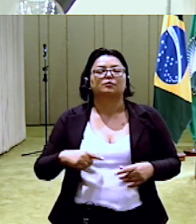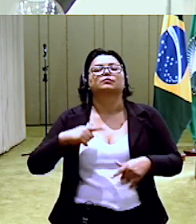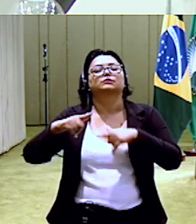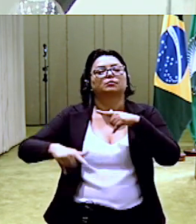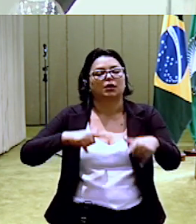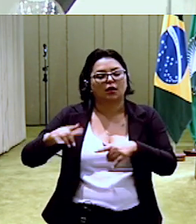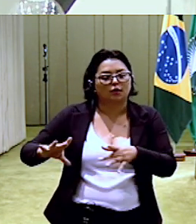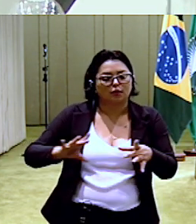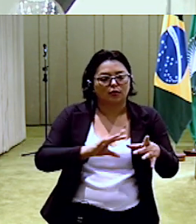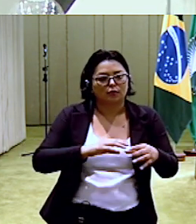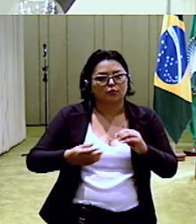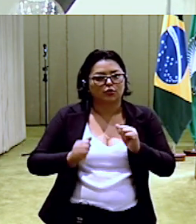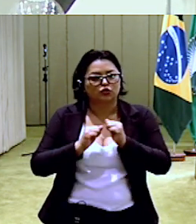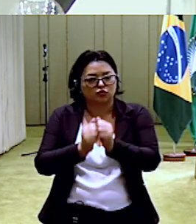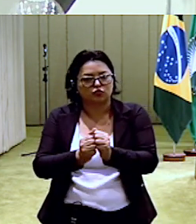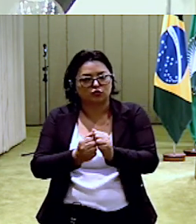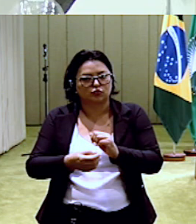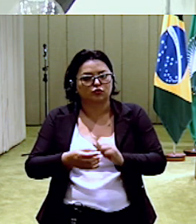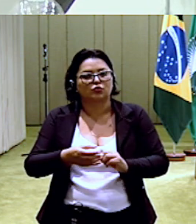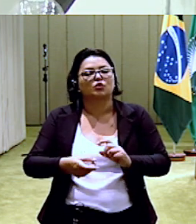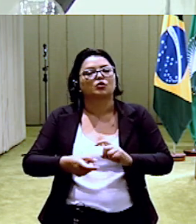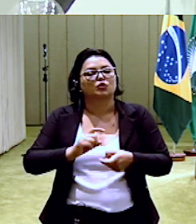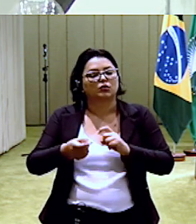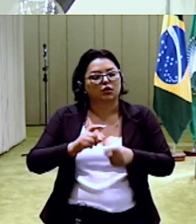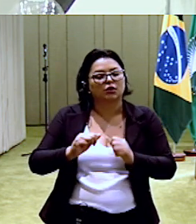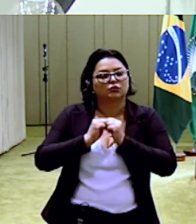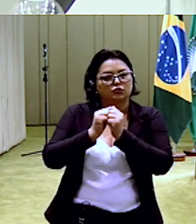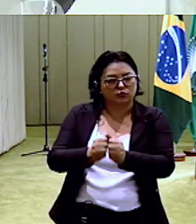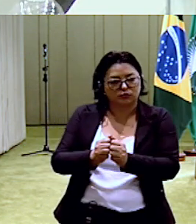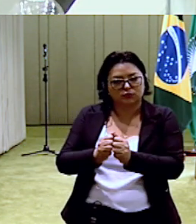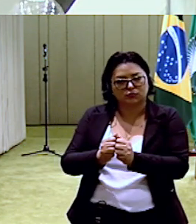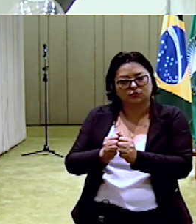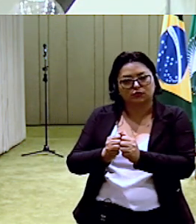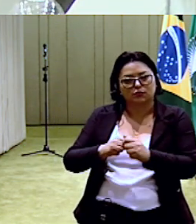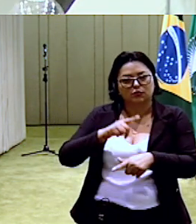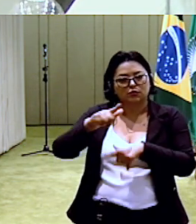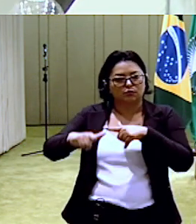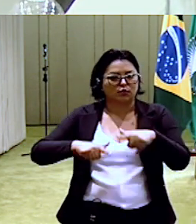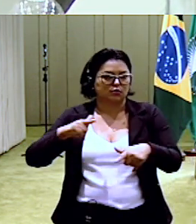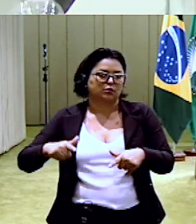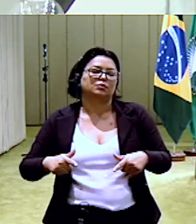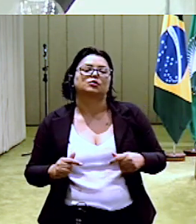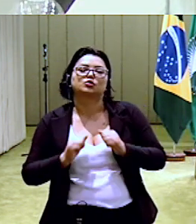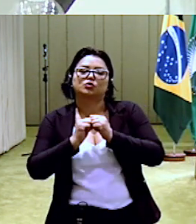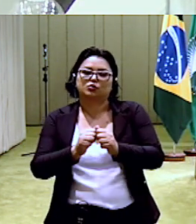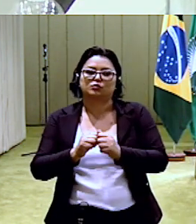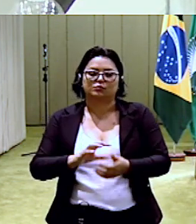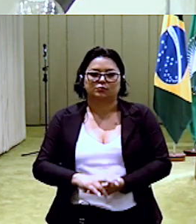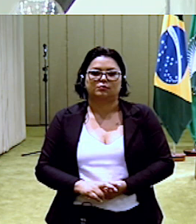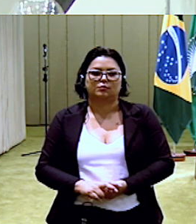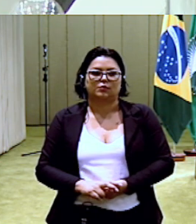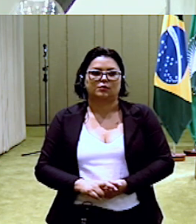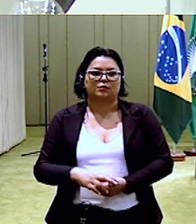trabalhar mais coordenados, esses três setores diferentes vão ser cada vez mais coordenados e trabalhar em sinergia. Como eu